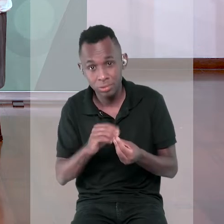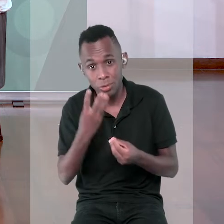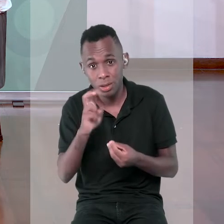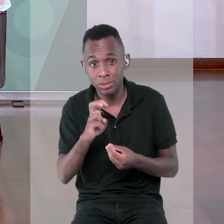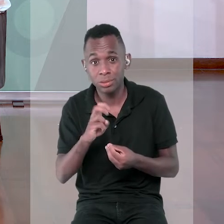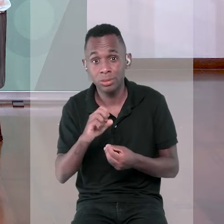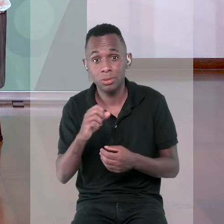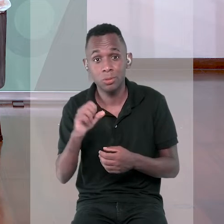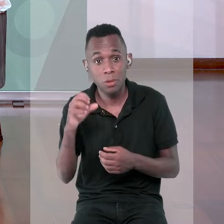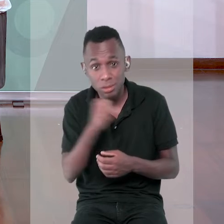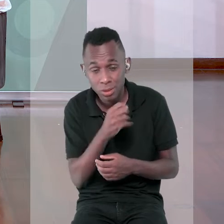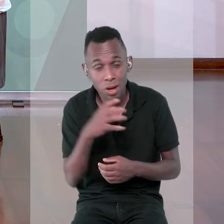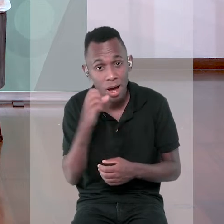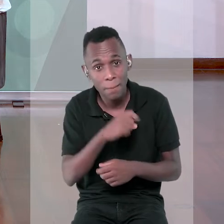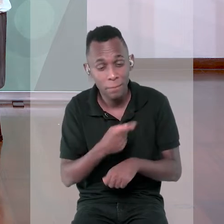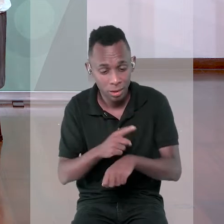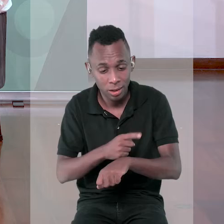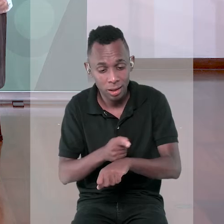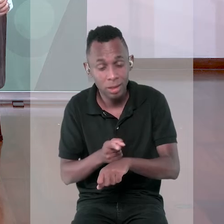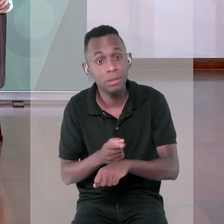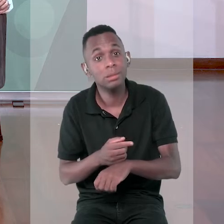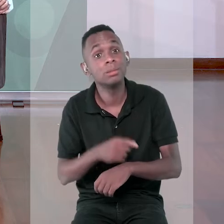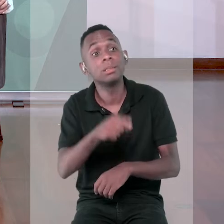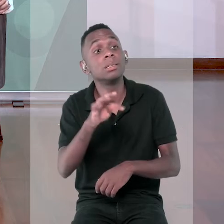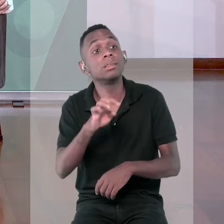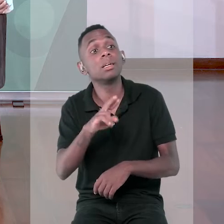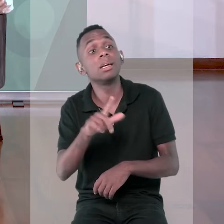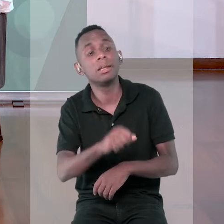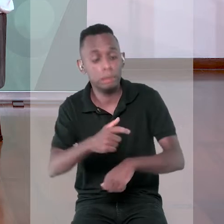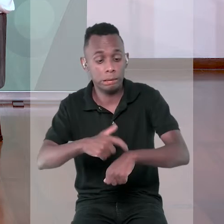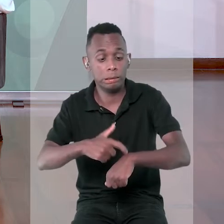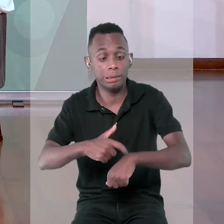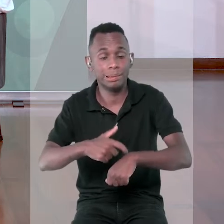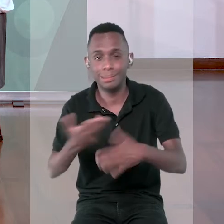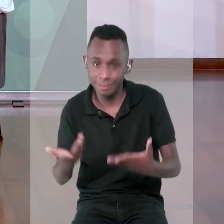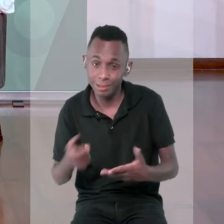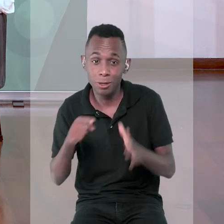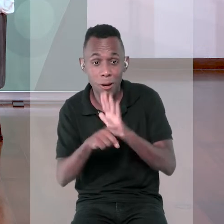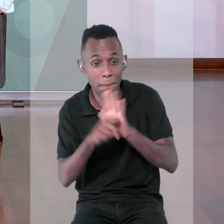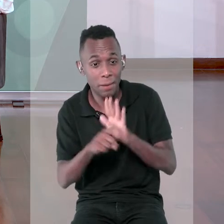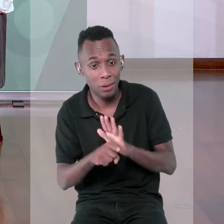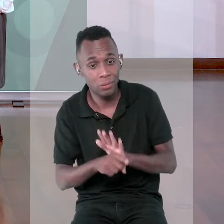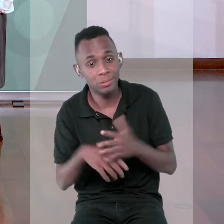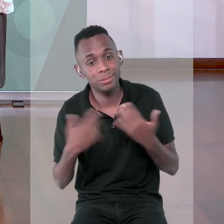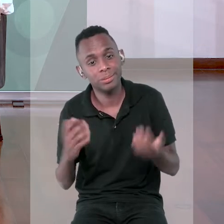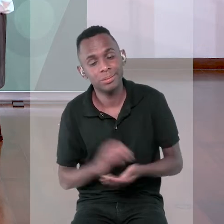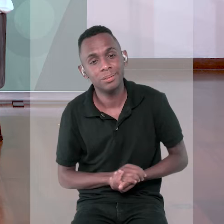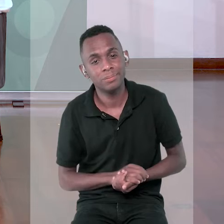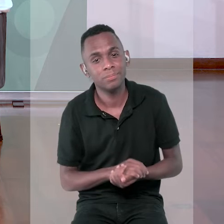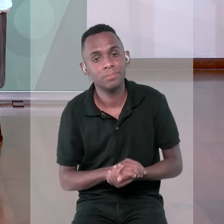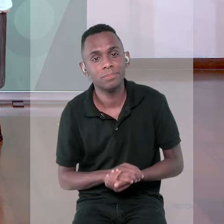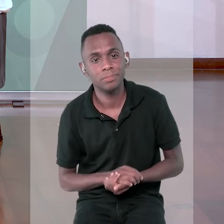Marie Quitéria. Ana Tereza está controlando meu tempo ali, eu quero te perguntar tanta coisa ainda. Logo agora, na melhor parte,